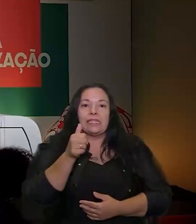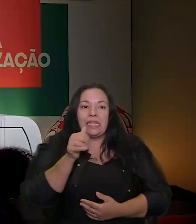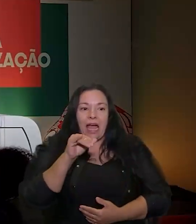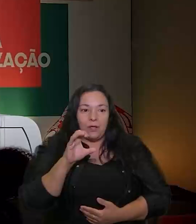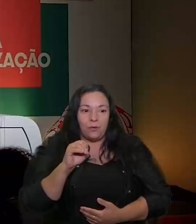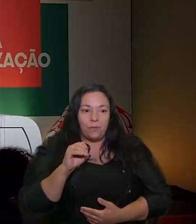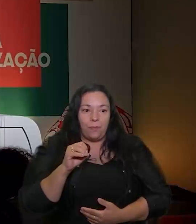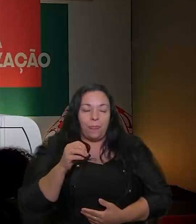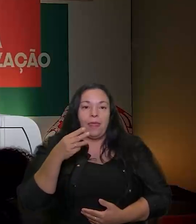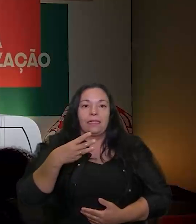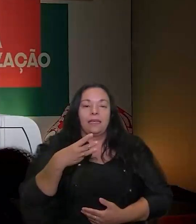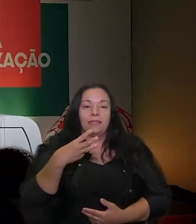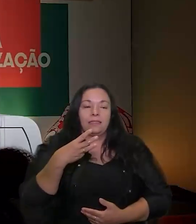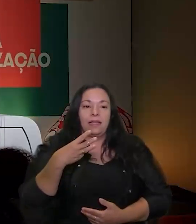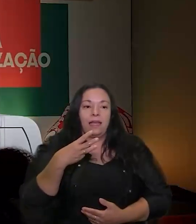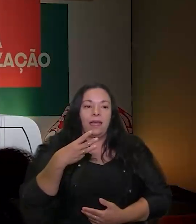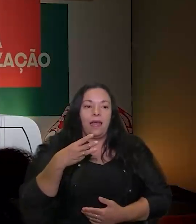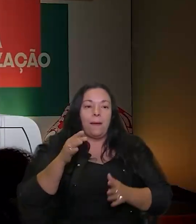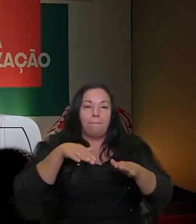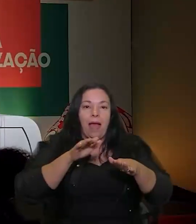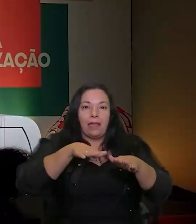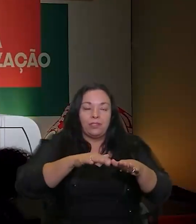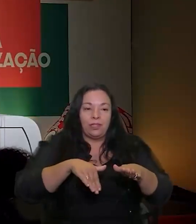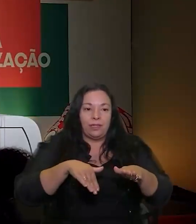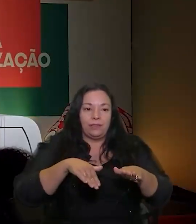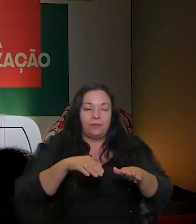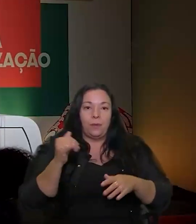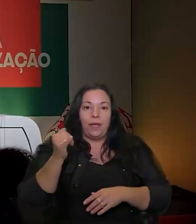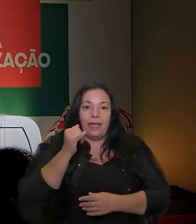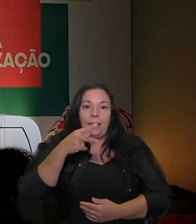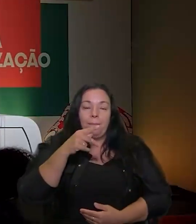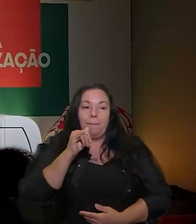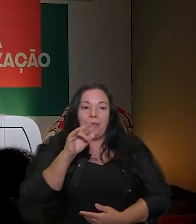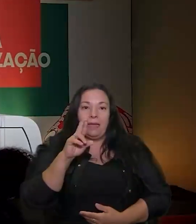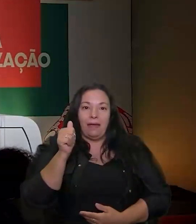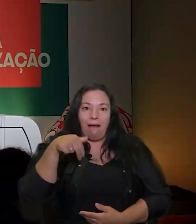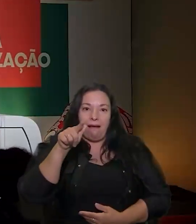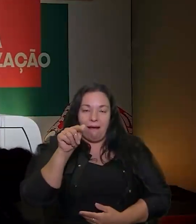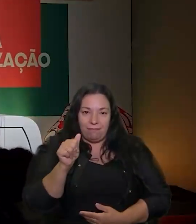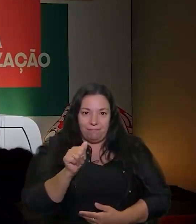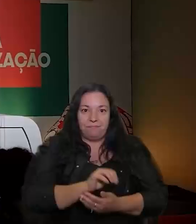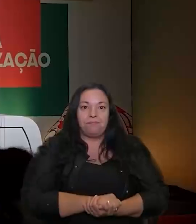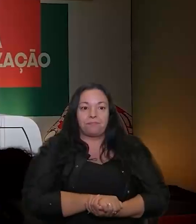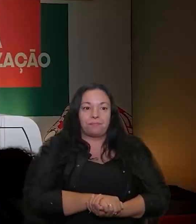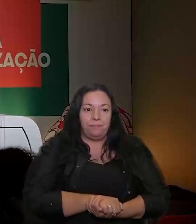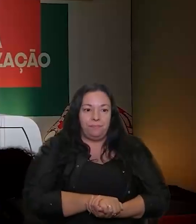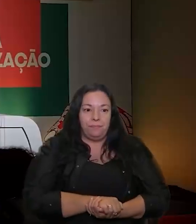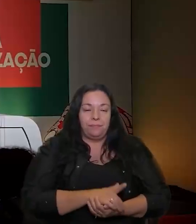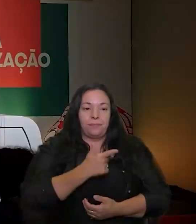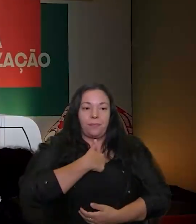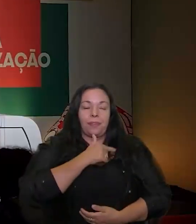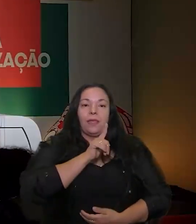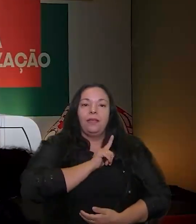mangas curtas branca. Usa óculos redondos de aro preto e leva no pescoço o crachá dos participantes do evento. A terceira